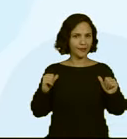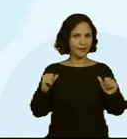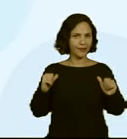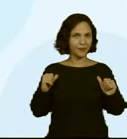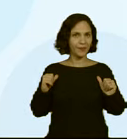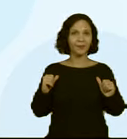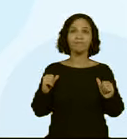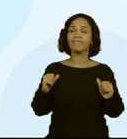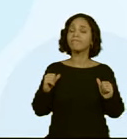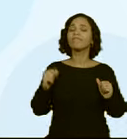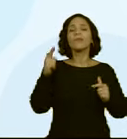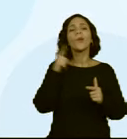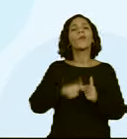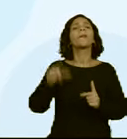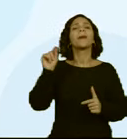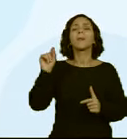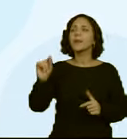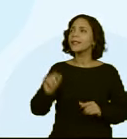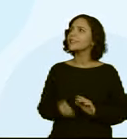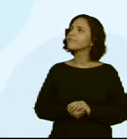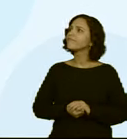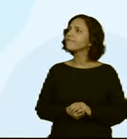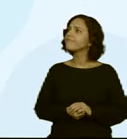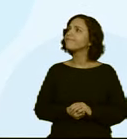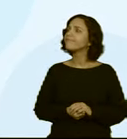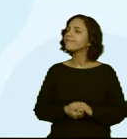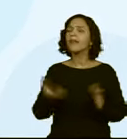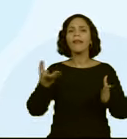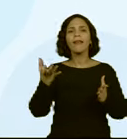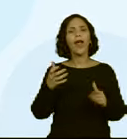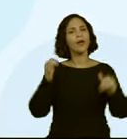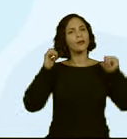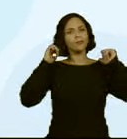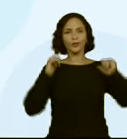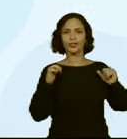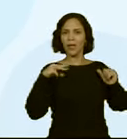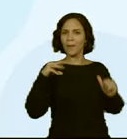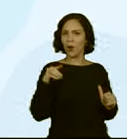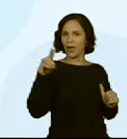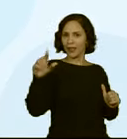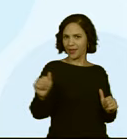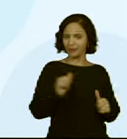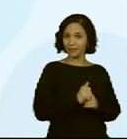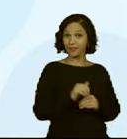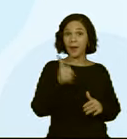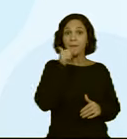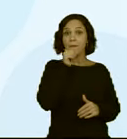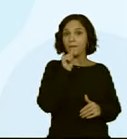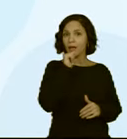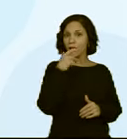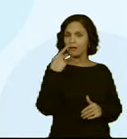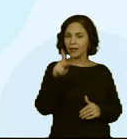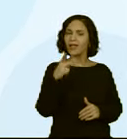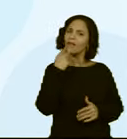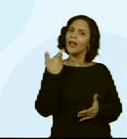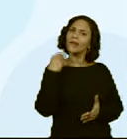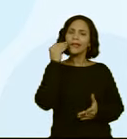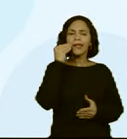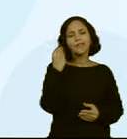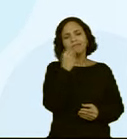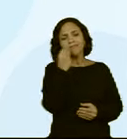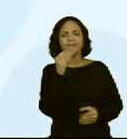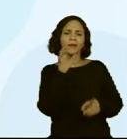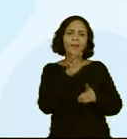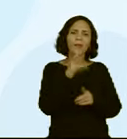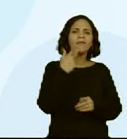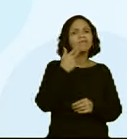o problema é o seguinte a Maria ela quer uma mochila da moda e a mãe dela quer convencê-la